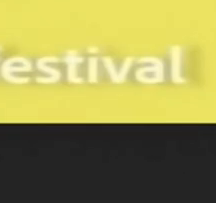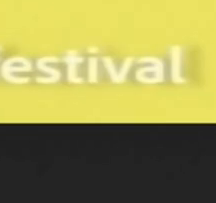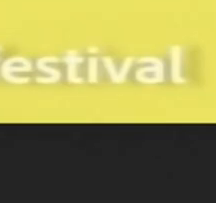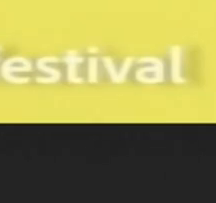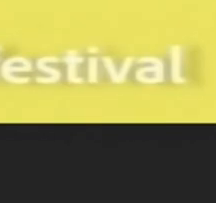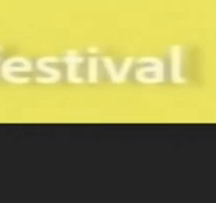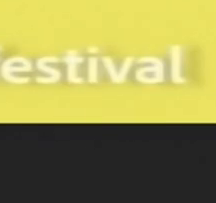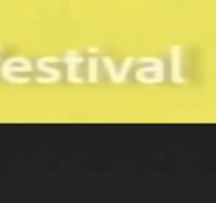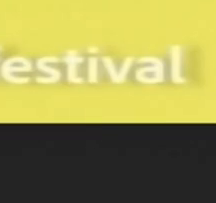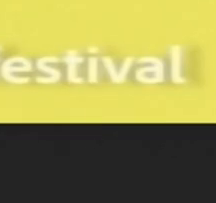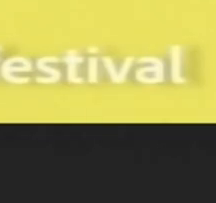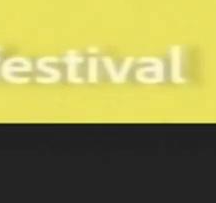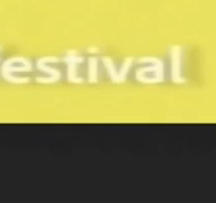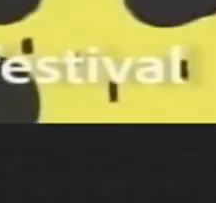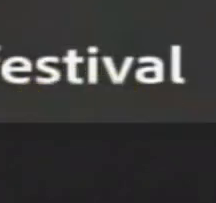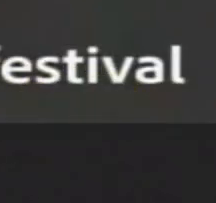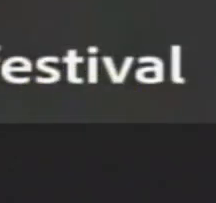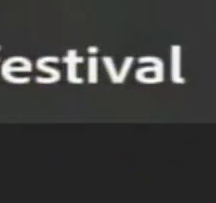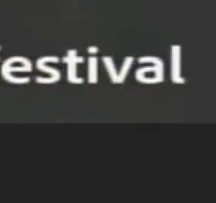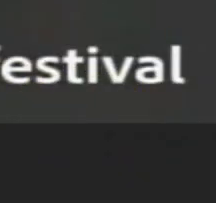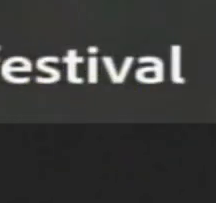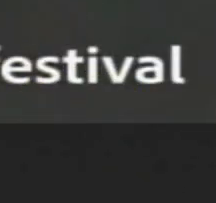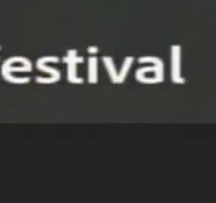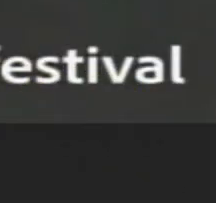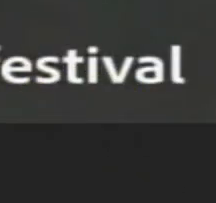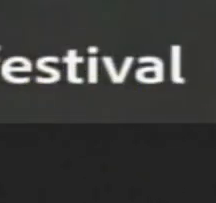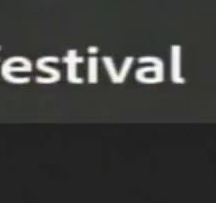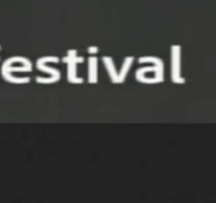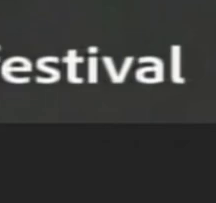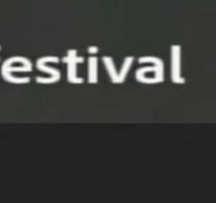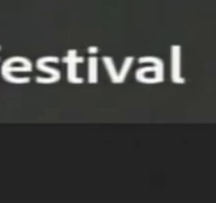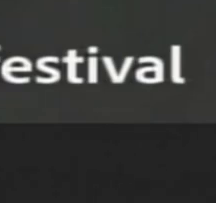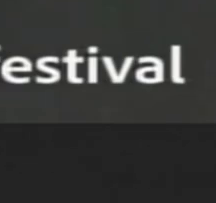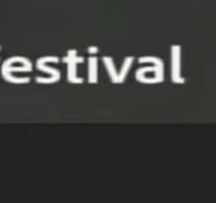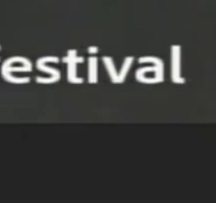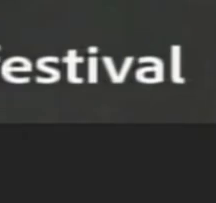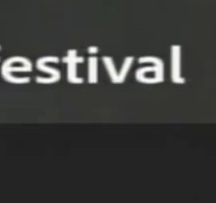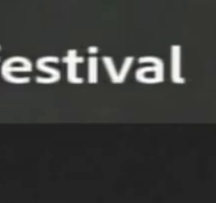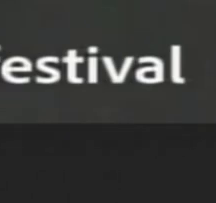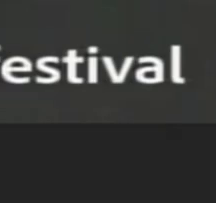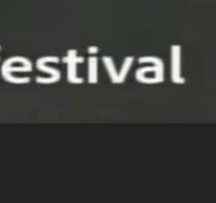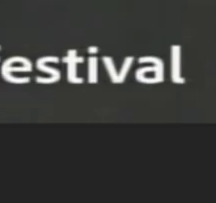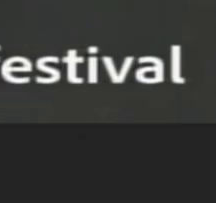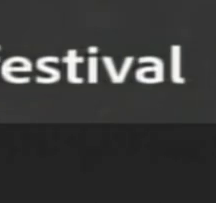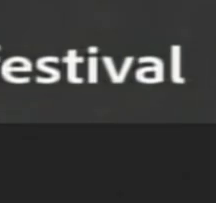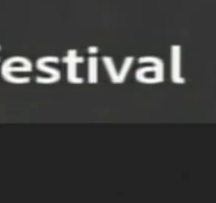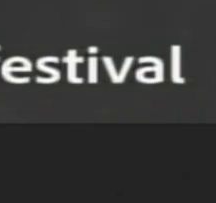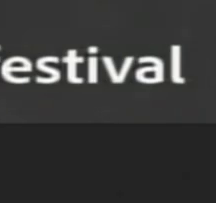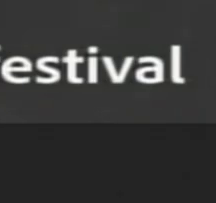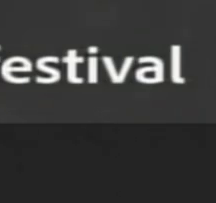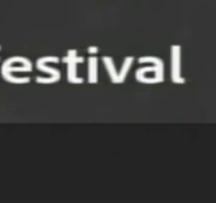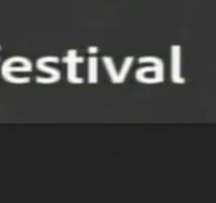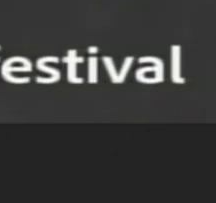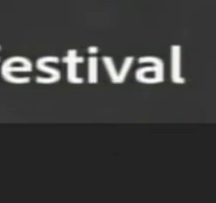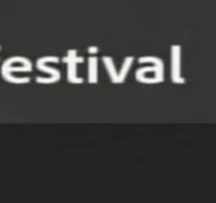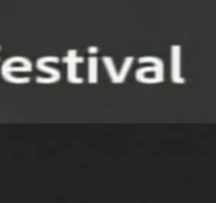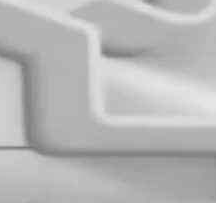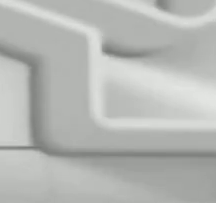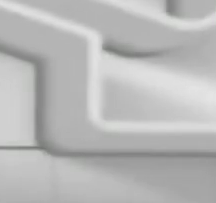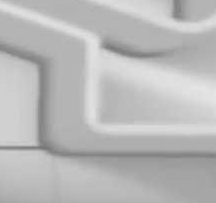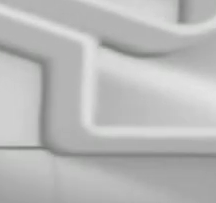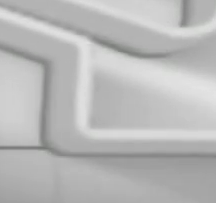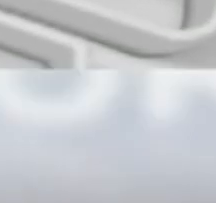fique de fora o festival panda no rock 29 30 no clube indaiá cervejão book e ri muito aquele